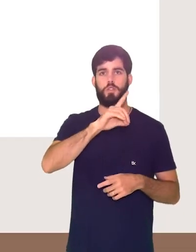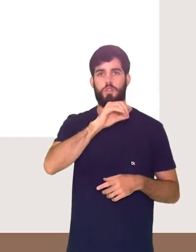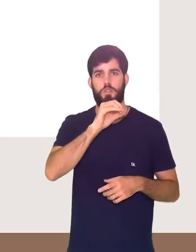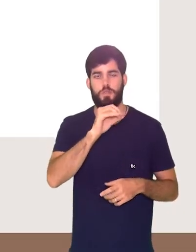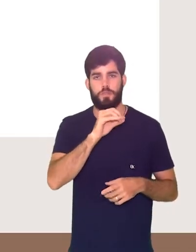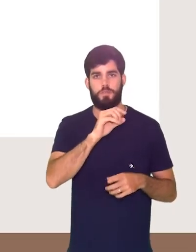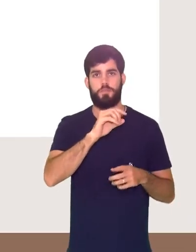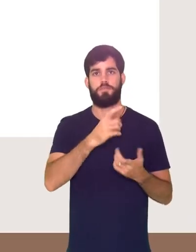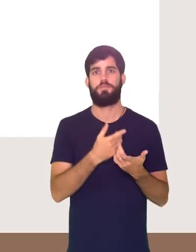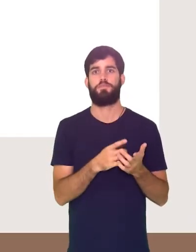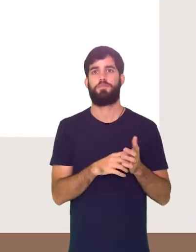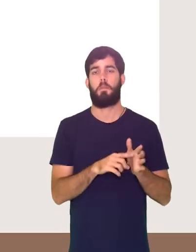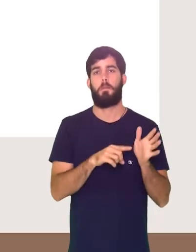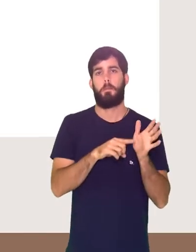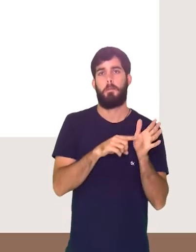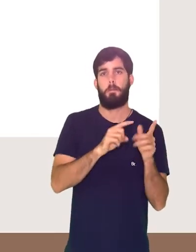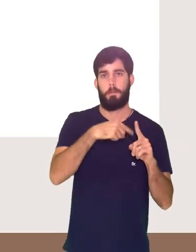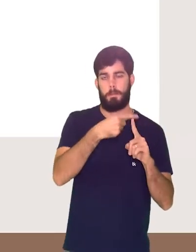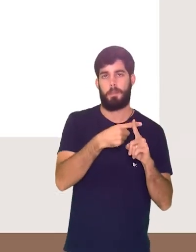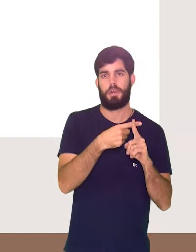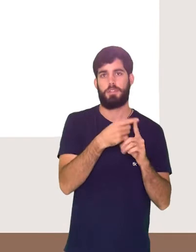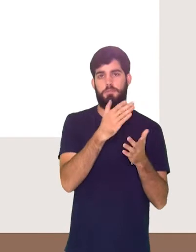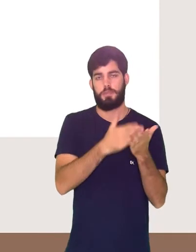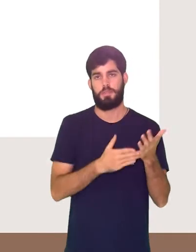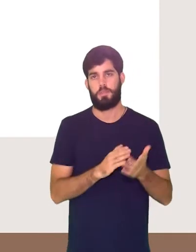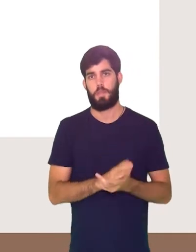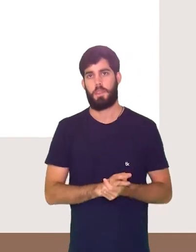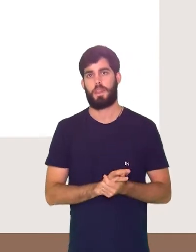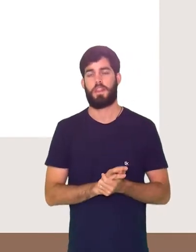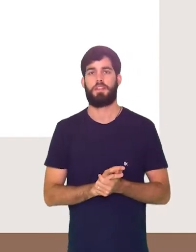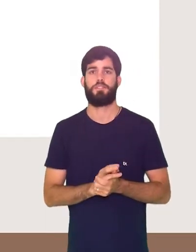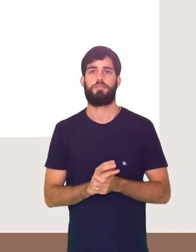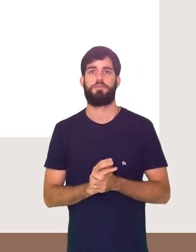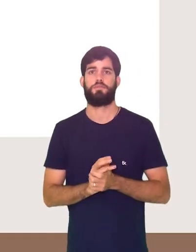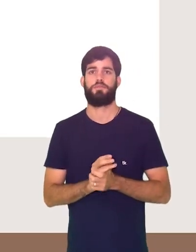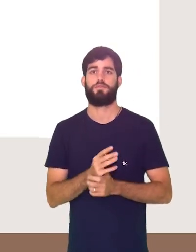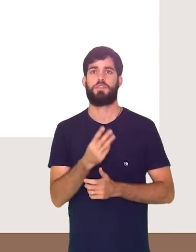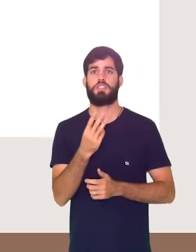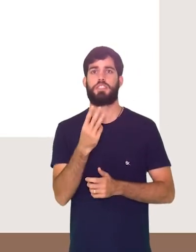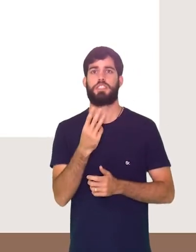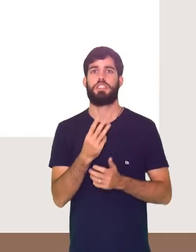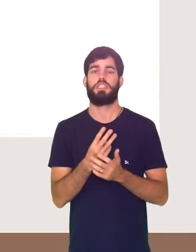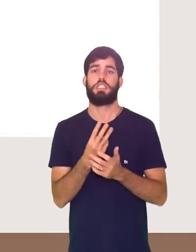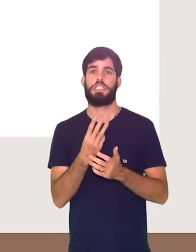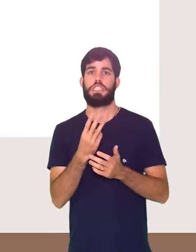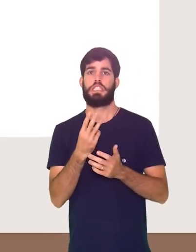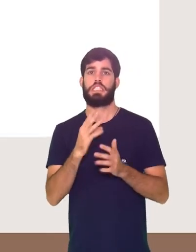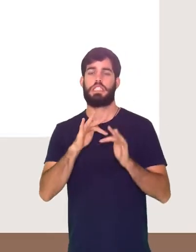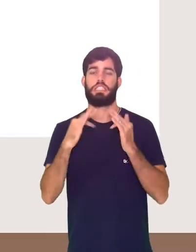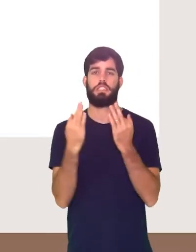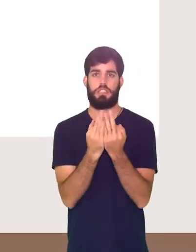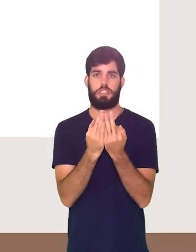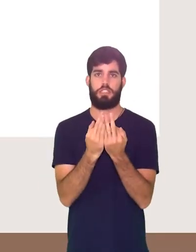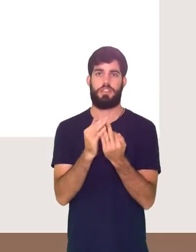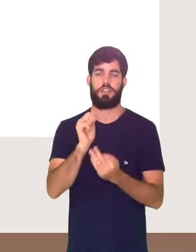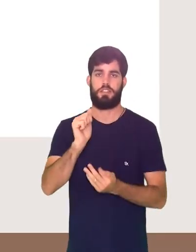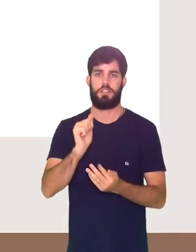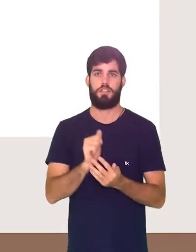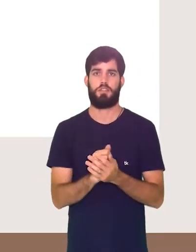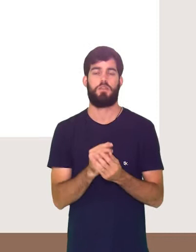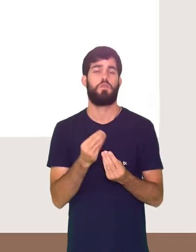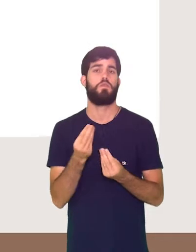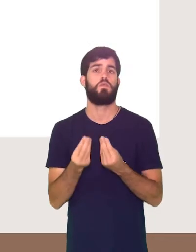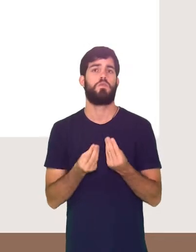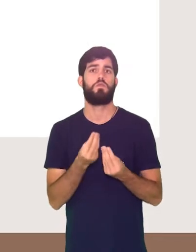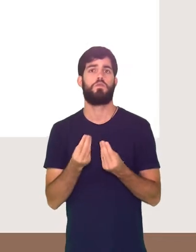Os halogênios. Halogênios é flúor, cloro, bromo, iodo, astato. Como esses elementos